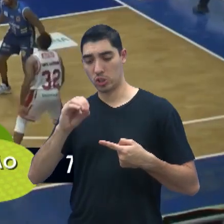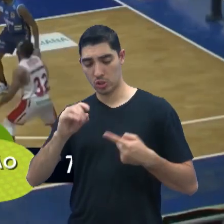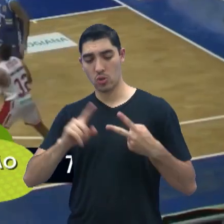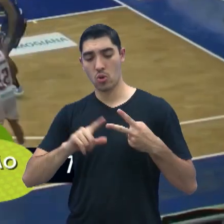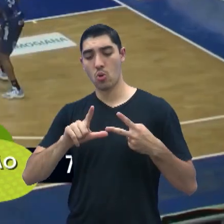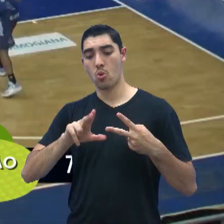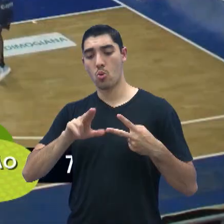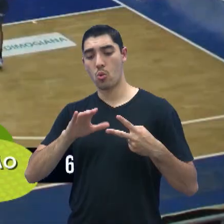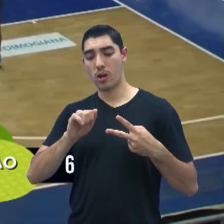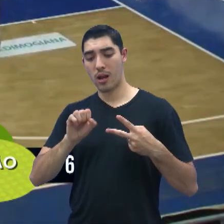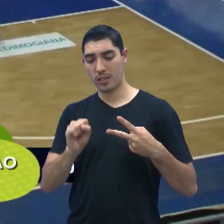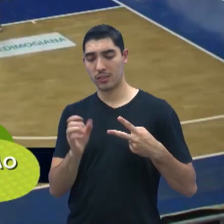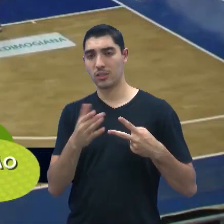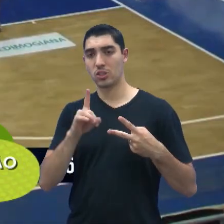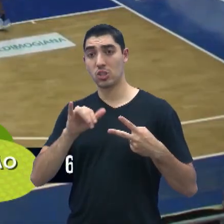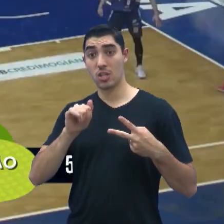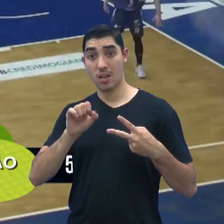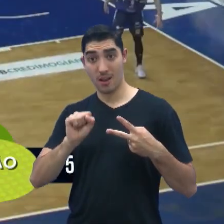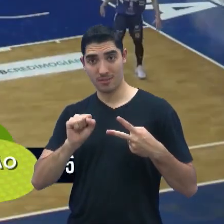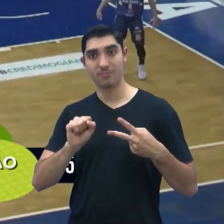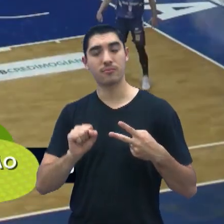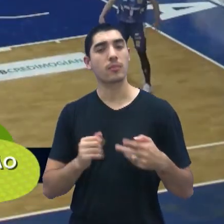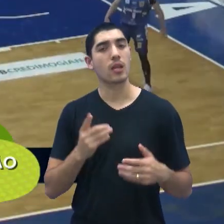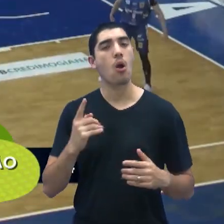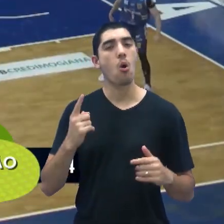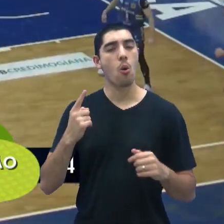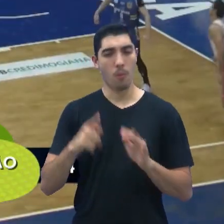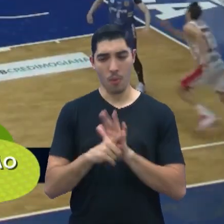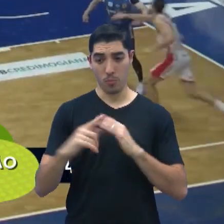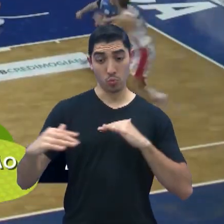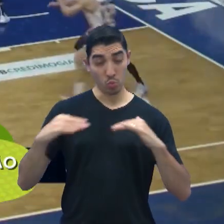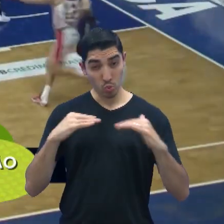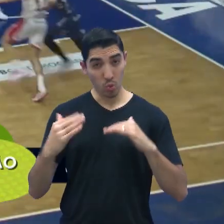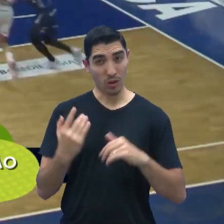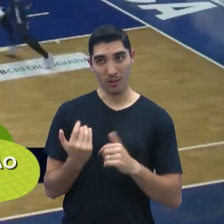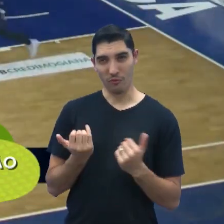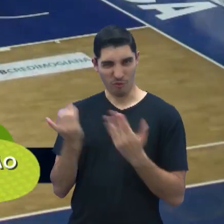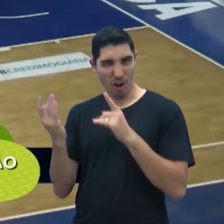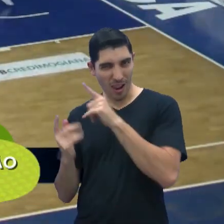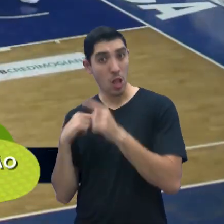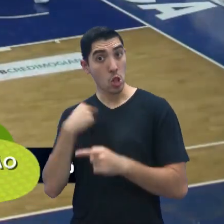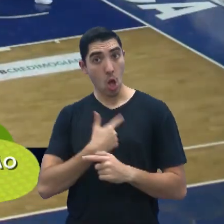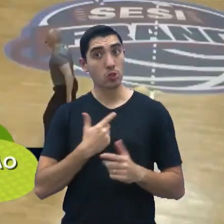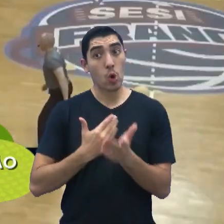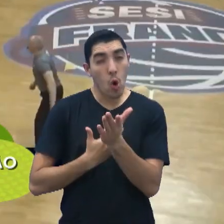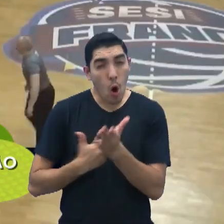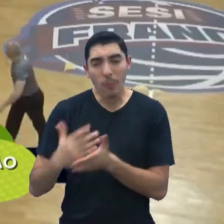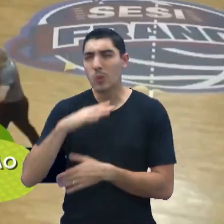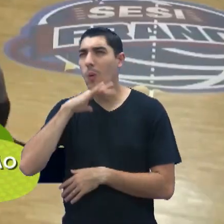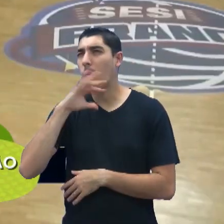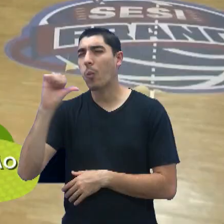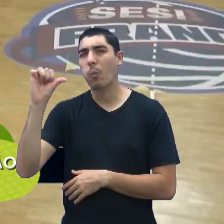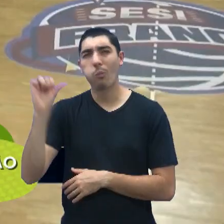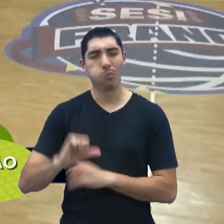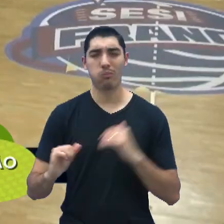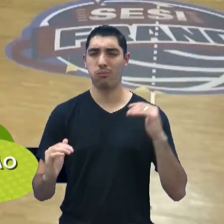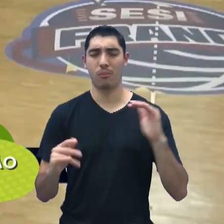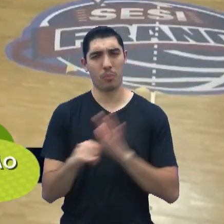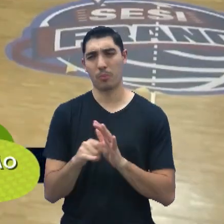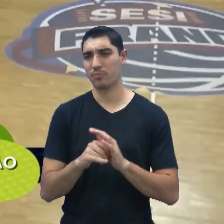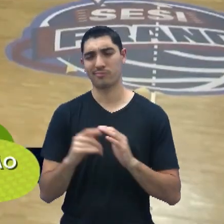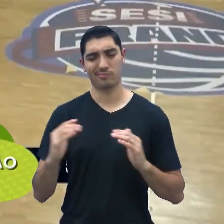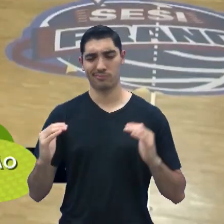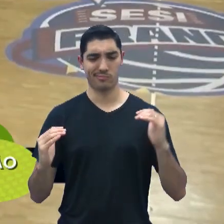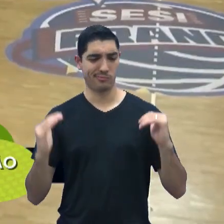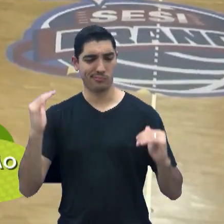realmente campeã. Fizemos um bom jogo, começo do jogo horroroso lá, mas depois nós fizemos um bom jogo, né? Conseguimos